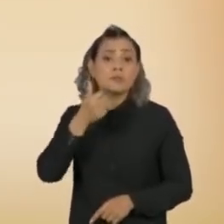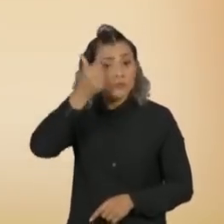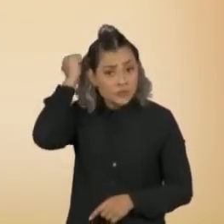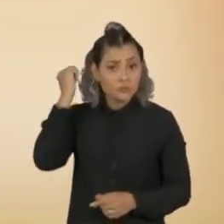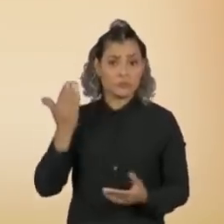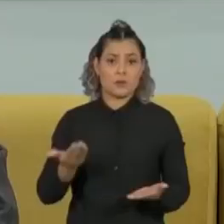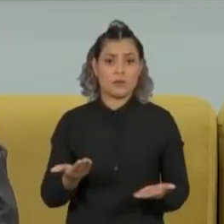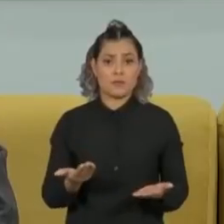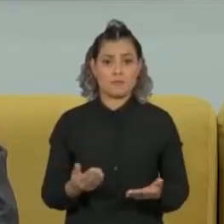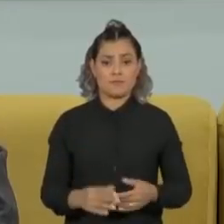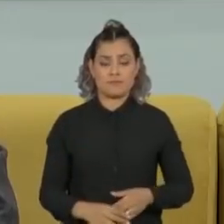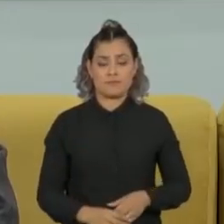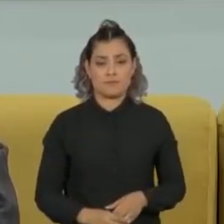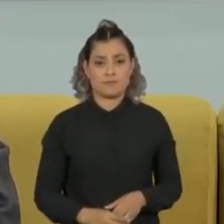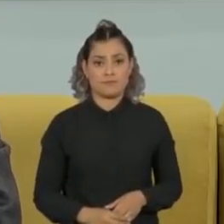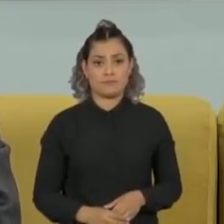vestibulares.